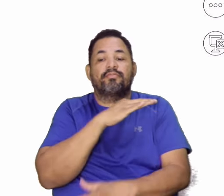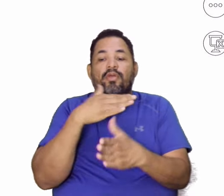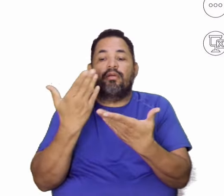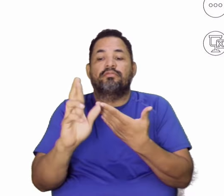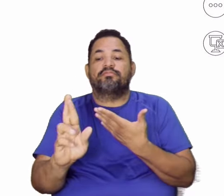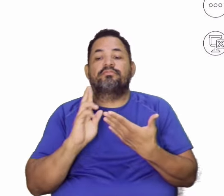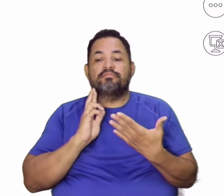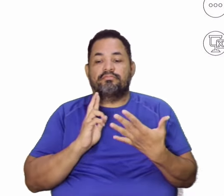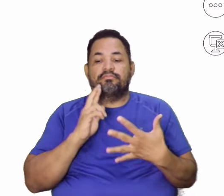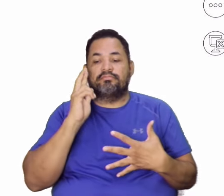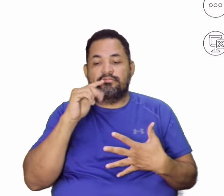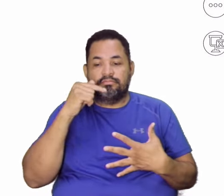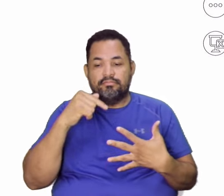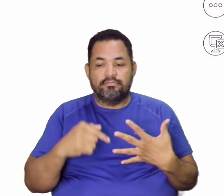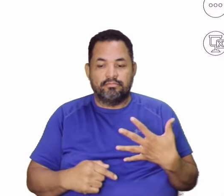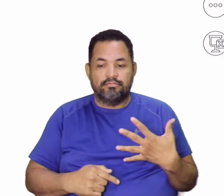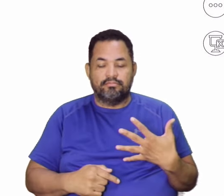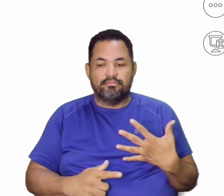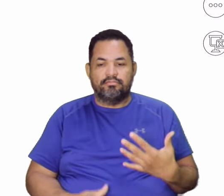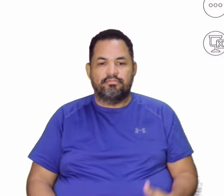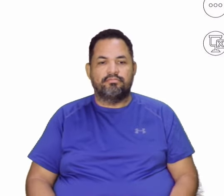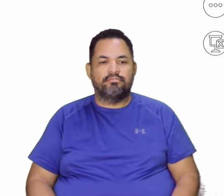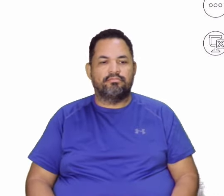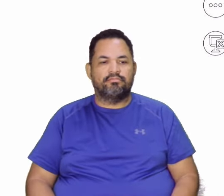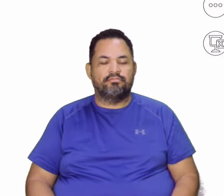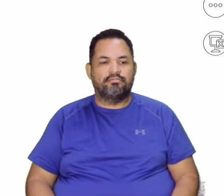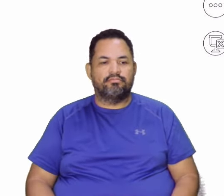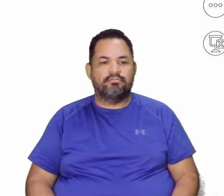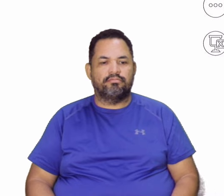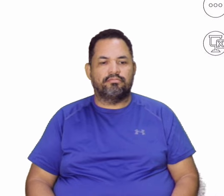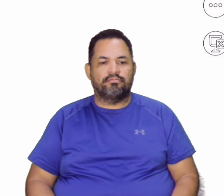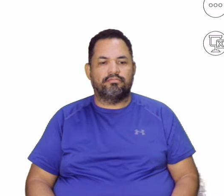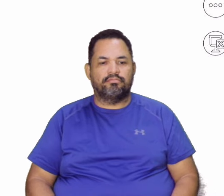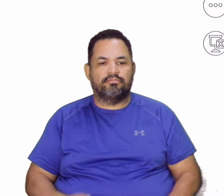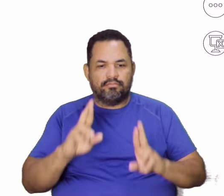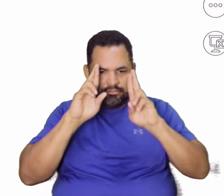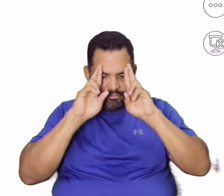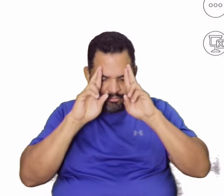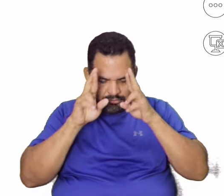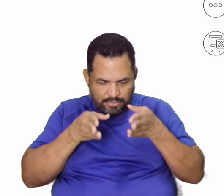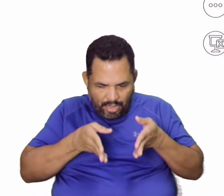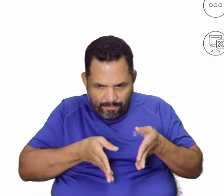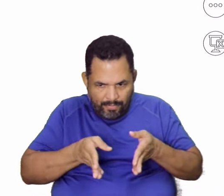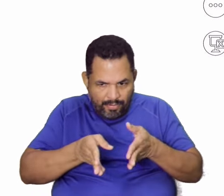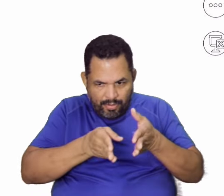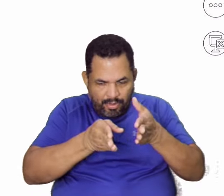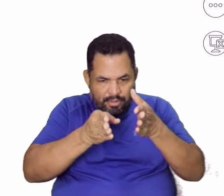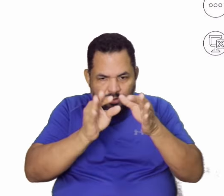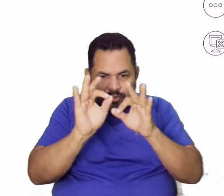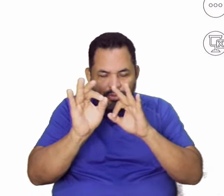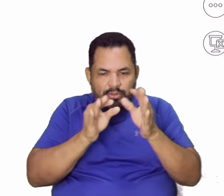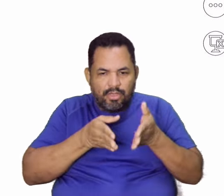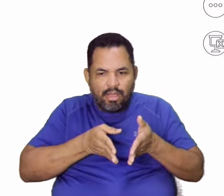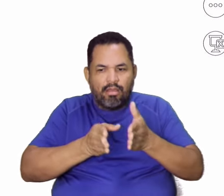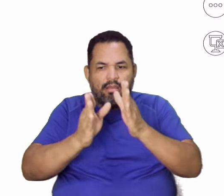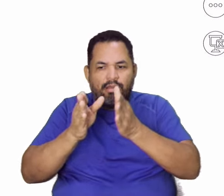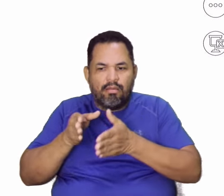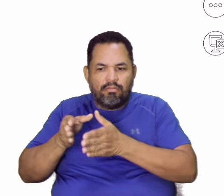estudantes claro né gente vamos respeitar as trilhas demarcadas e